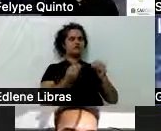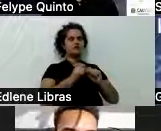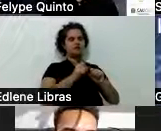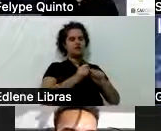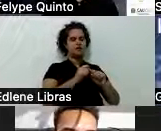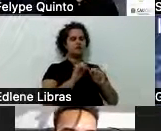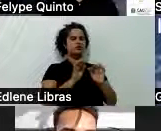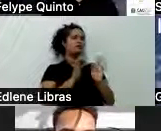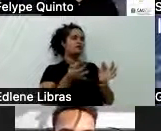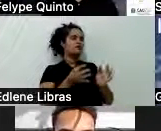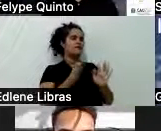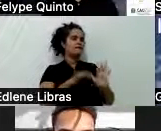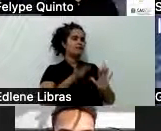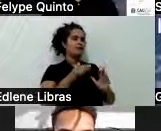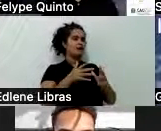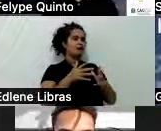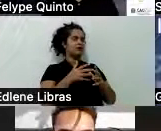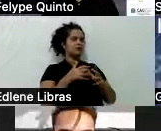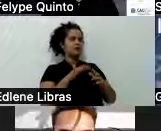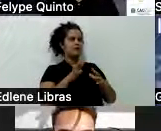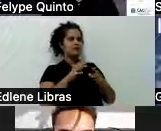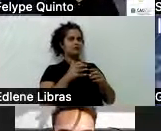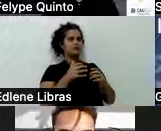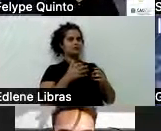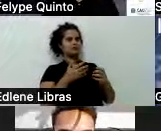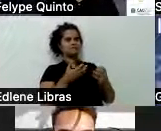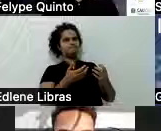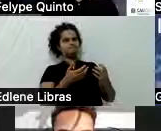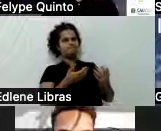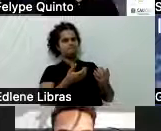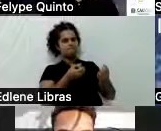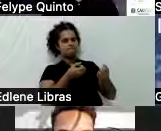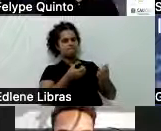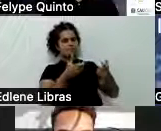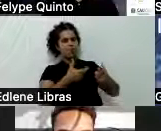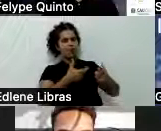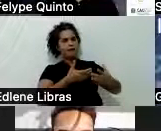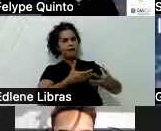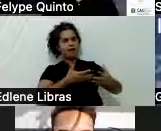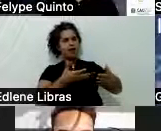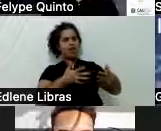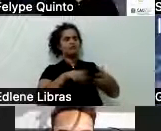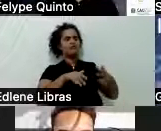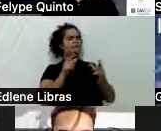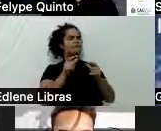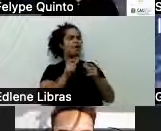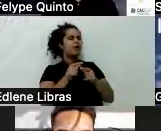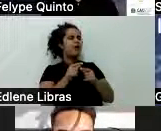muito multiplicadas, e outras ocupavam superfícies maiores na cidade. Então, criamos um diagrama para que a gente